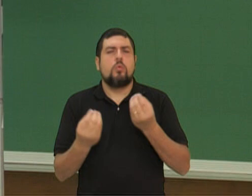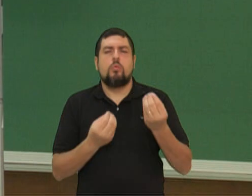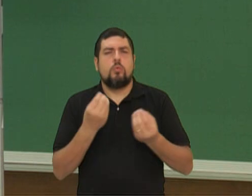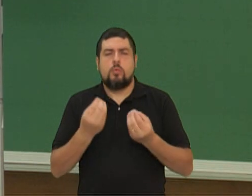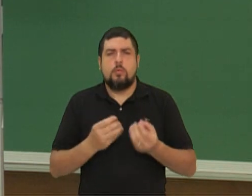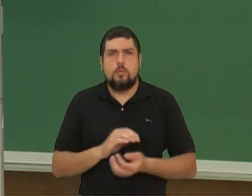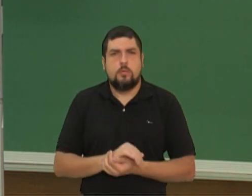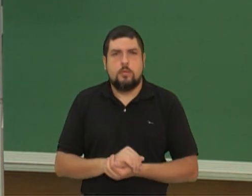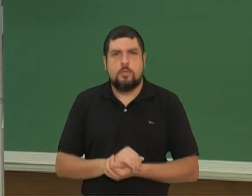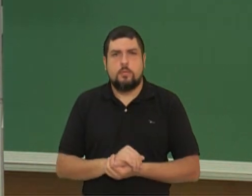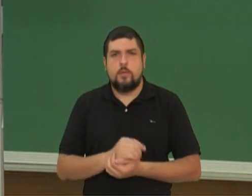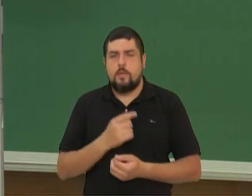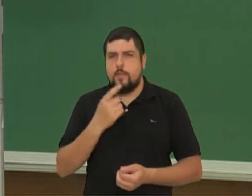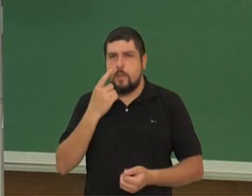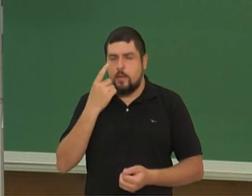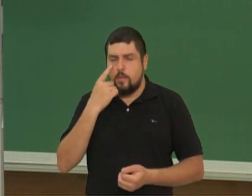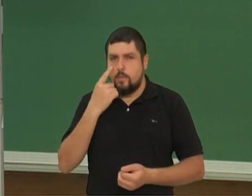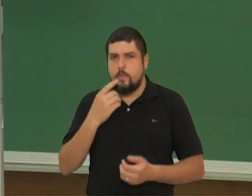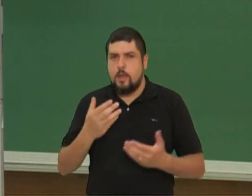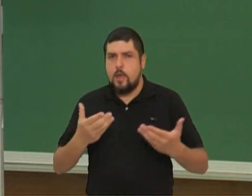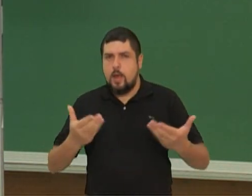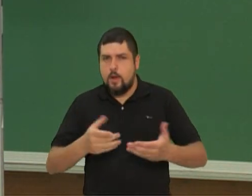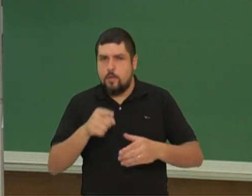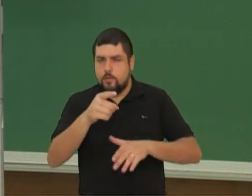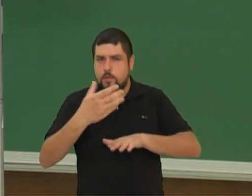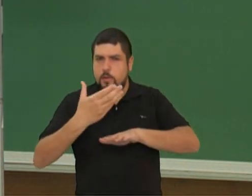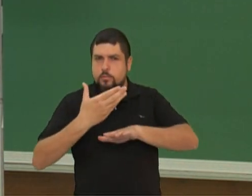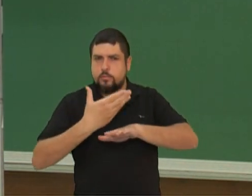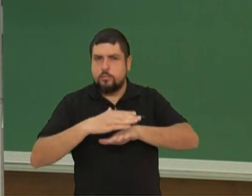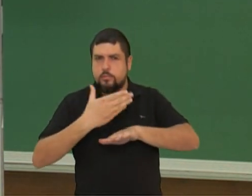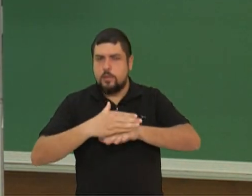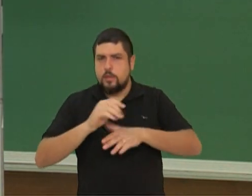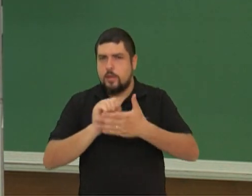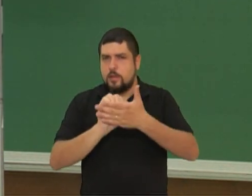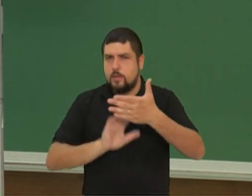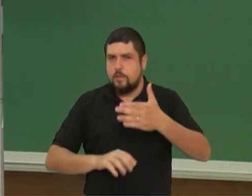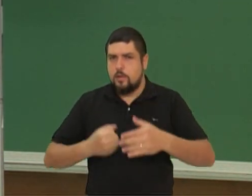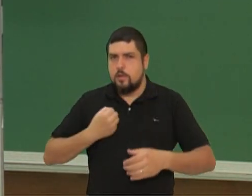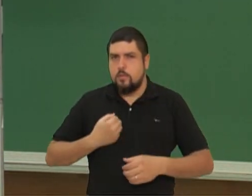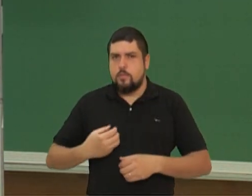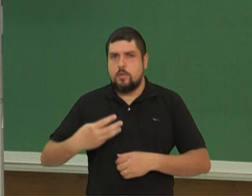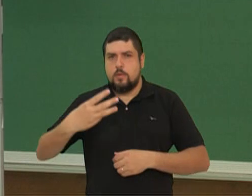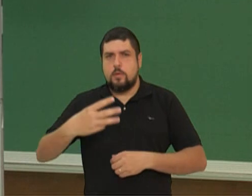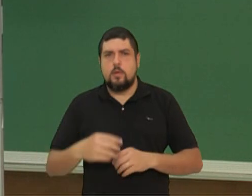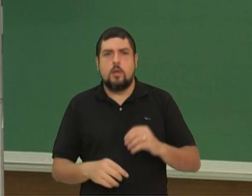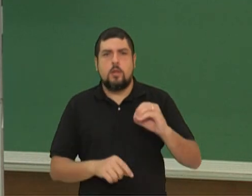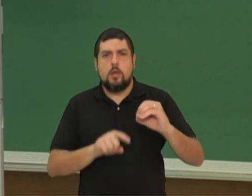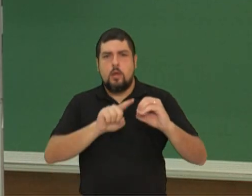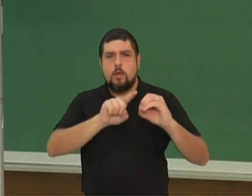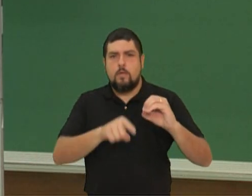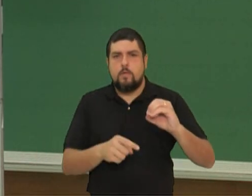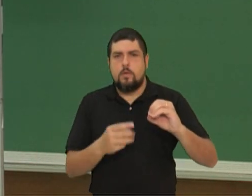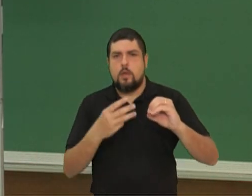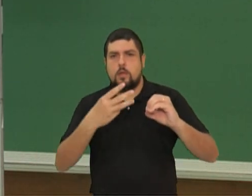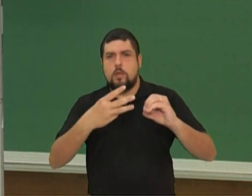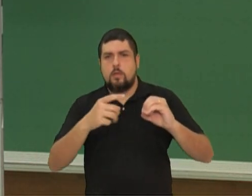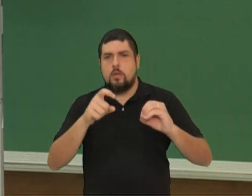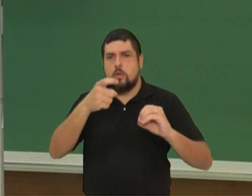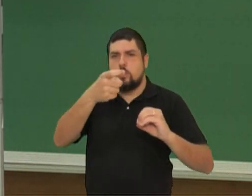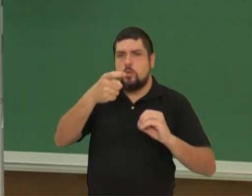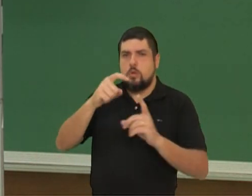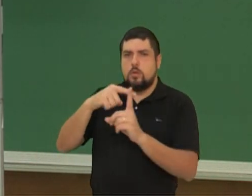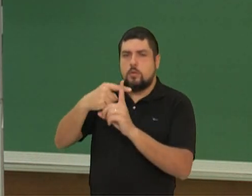caso? Você vai ter a oportunidade de fazer agora no exercício 3. 0,3 elevado a x mais 1.